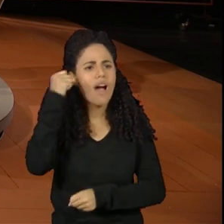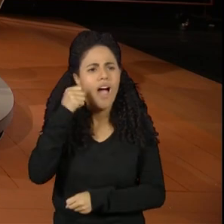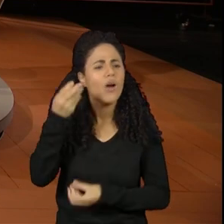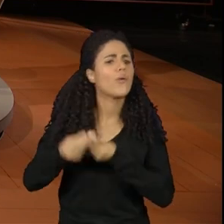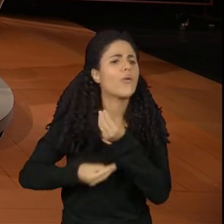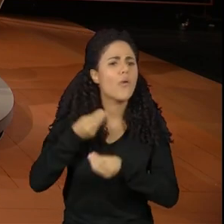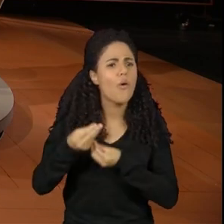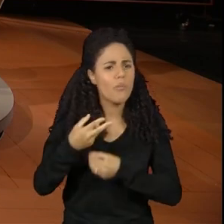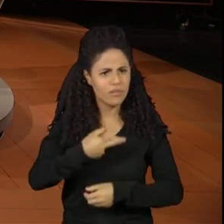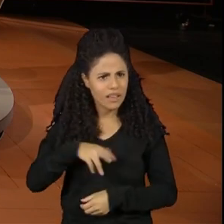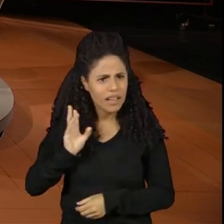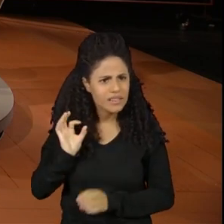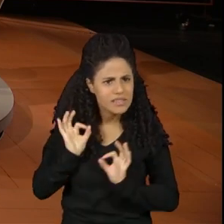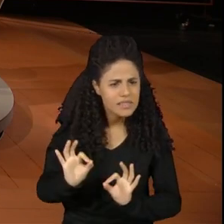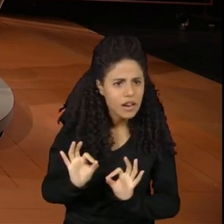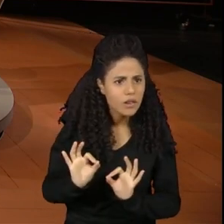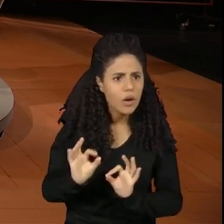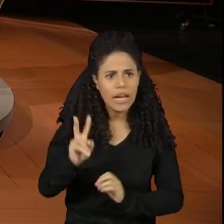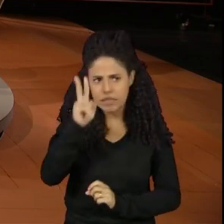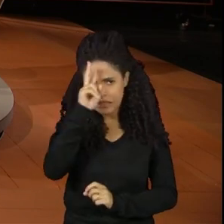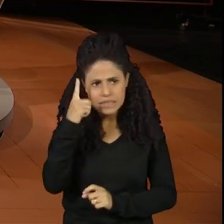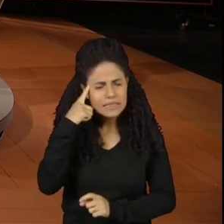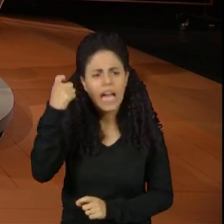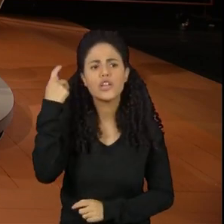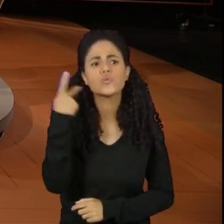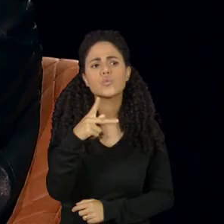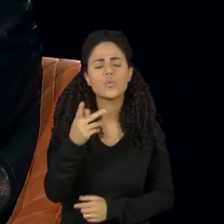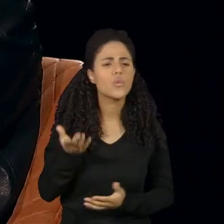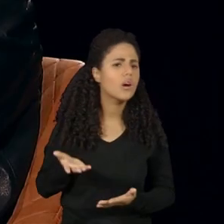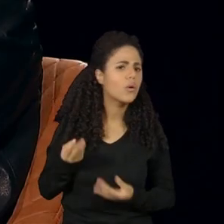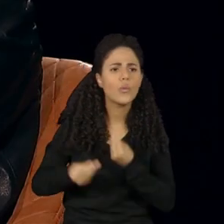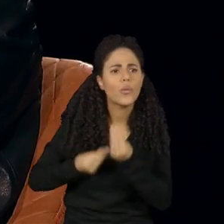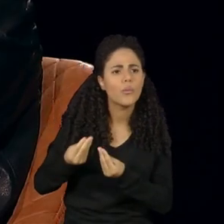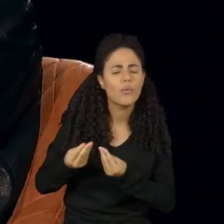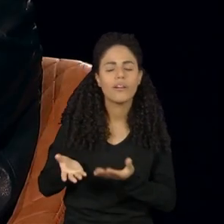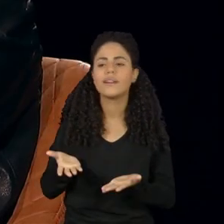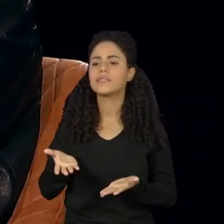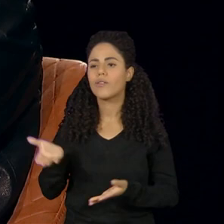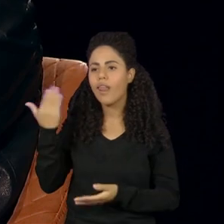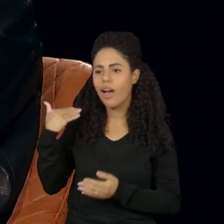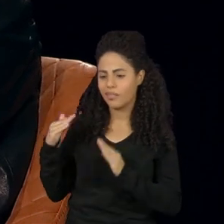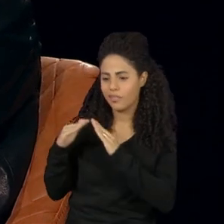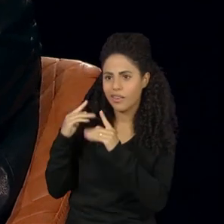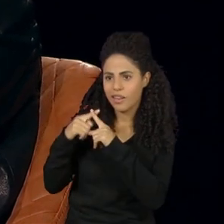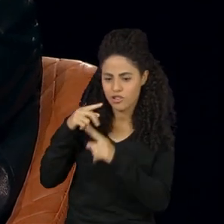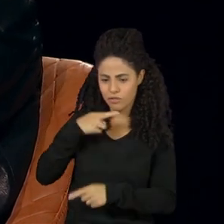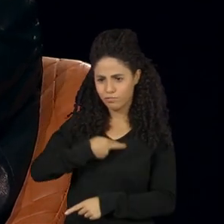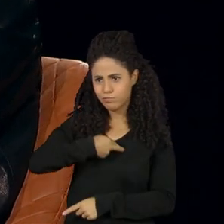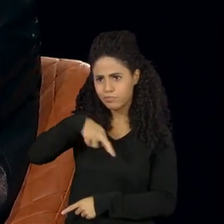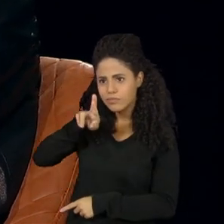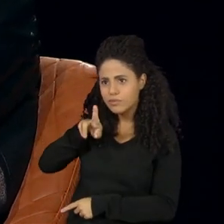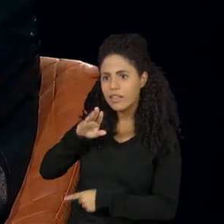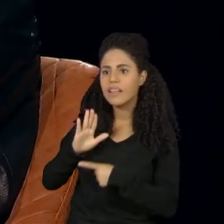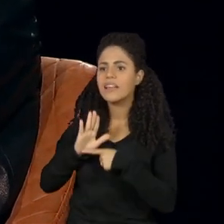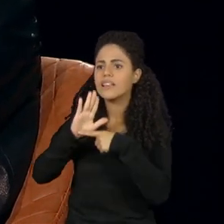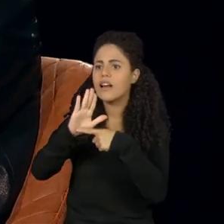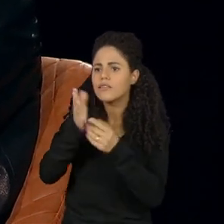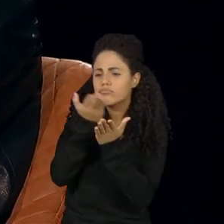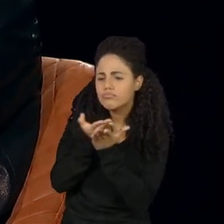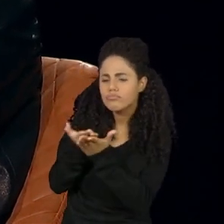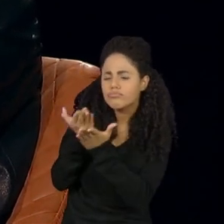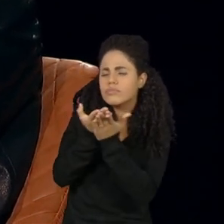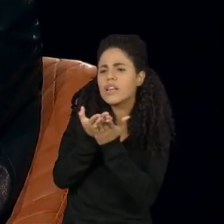foi isso? A ideia surgiu de você? Eu era coroinha, né, na igreja, do Jardim do Sol. E